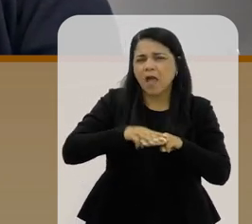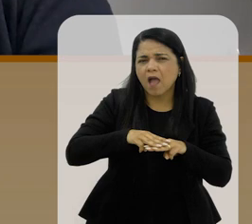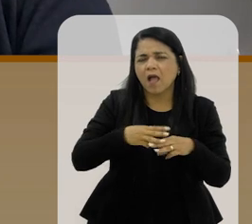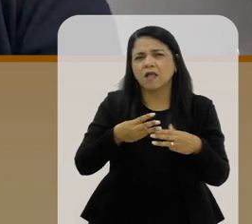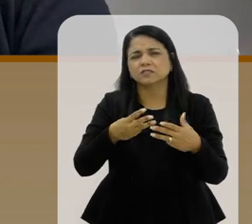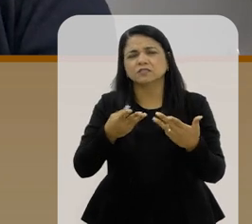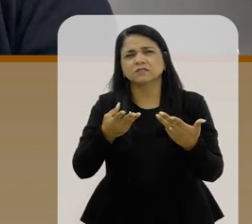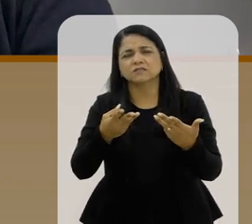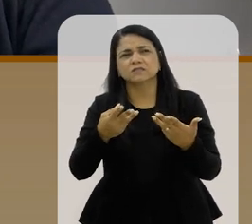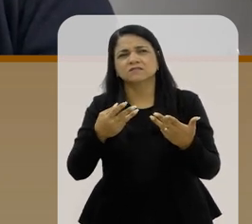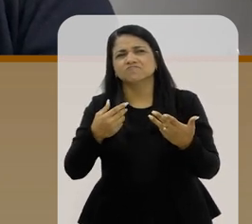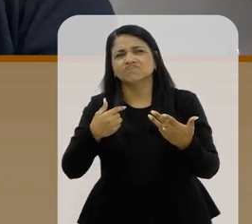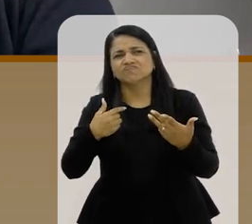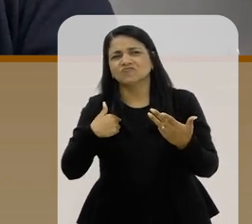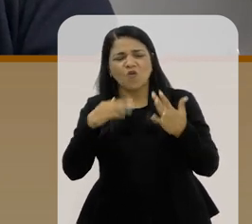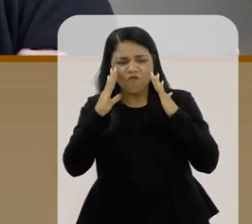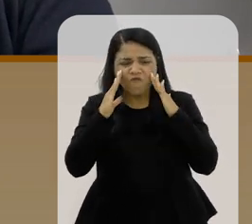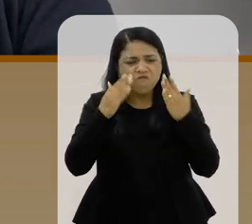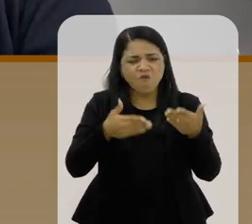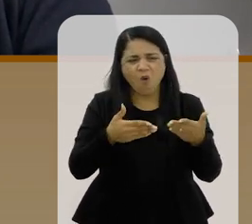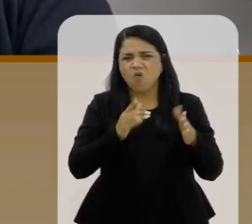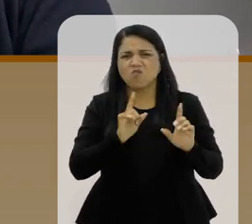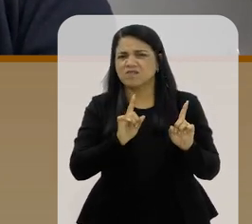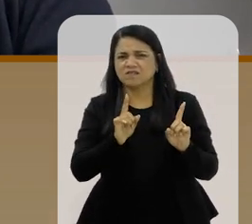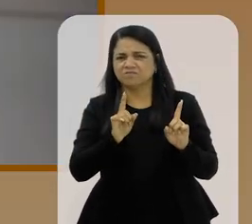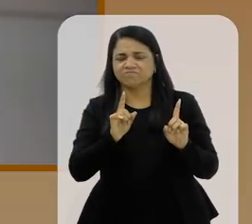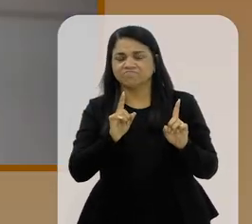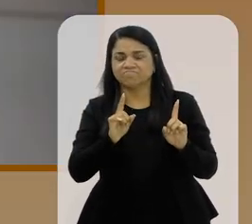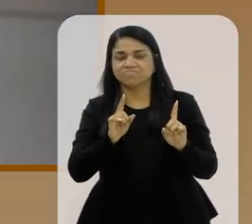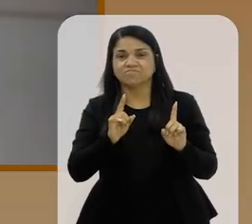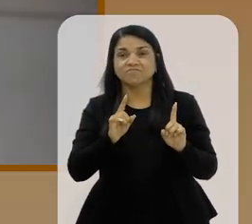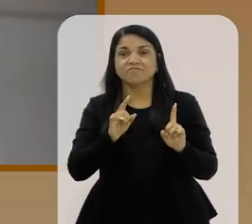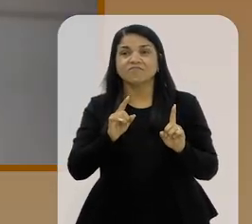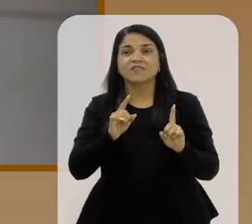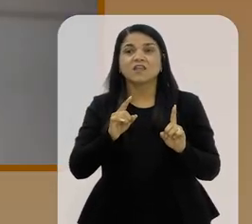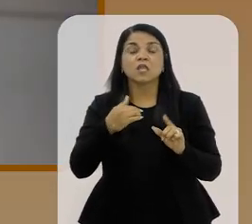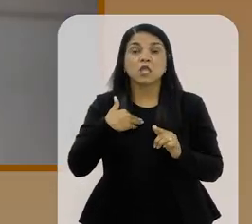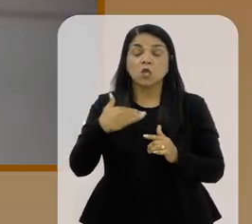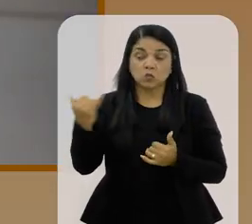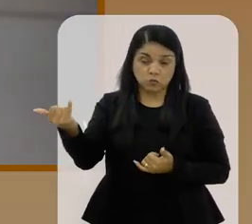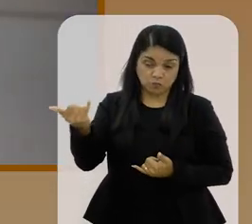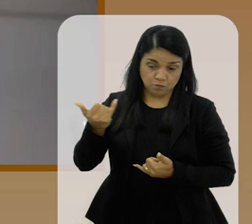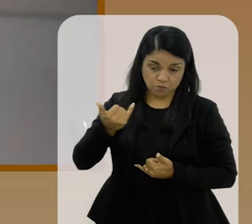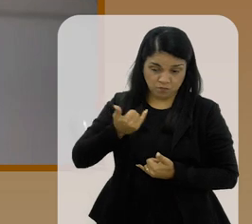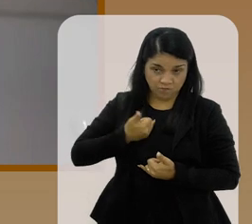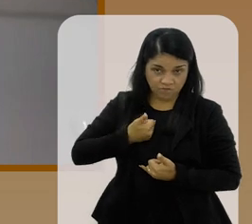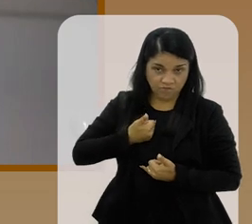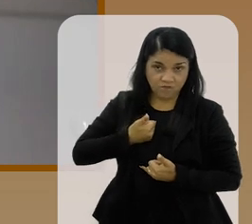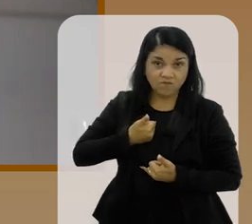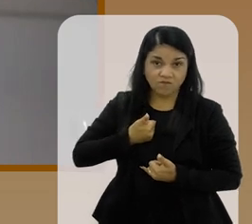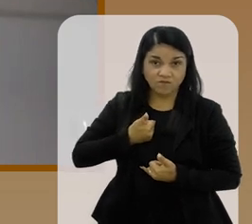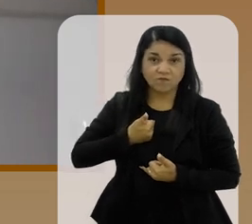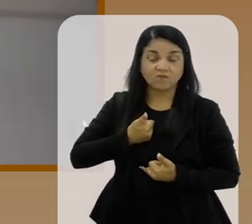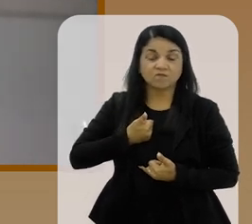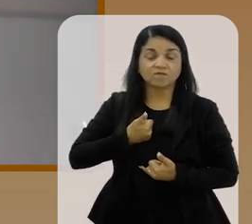de matemática e tudo, e não era minha atenção principal. E aí um dia eu soube